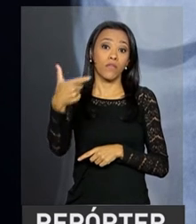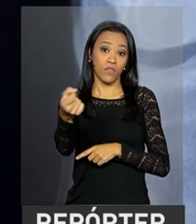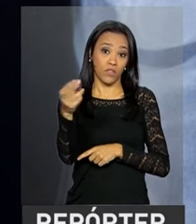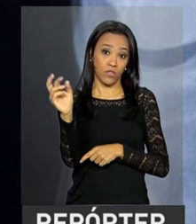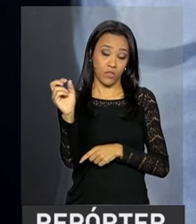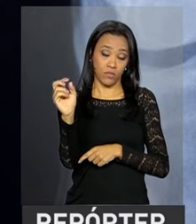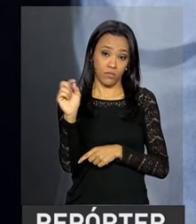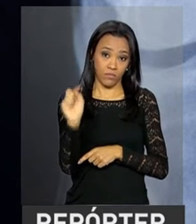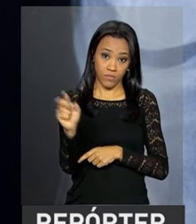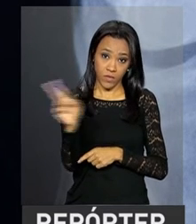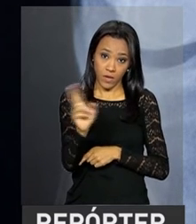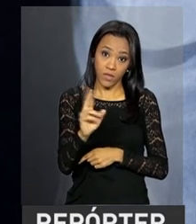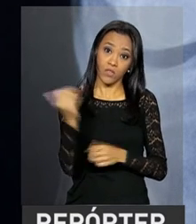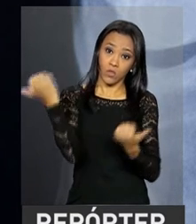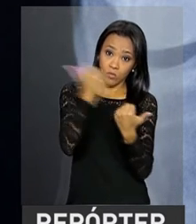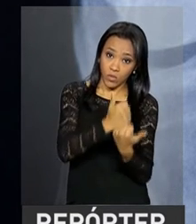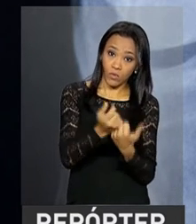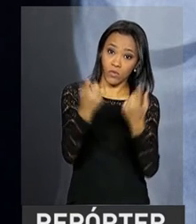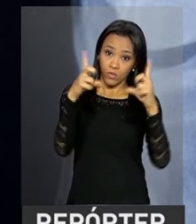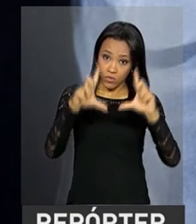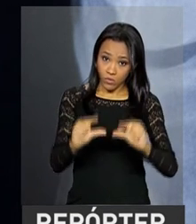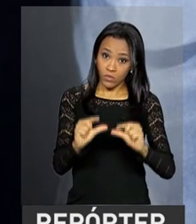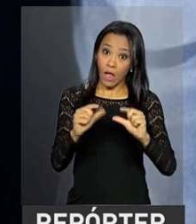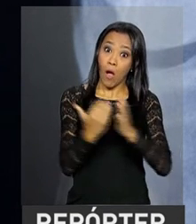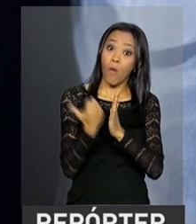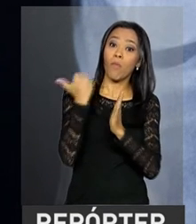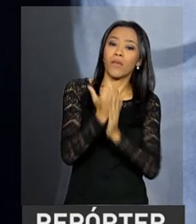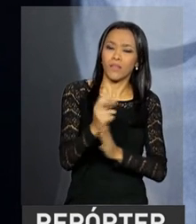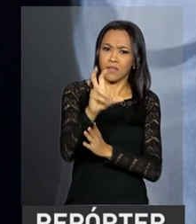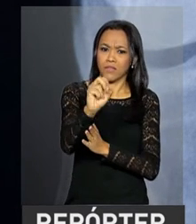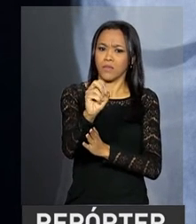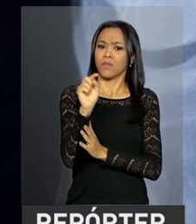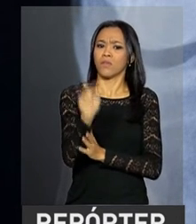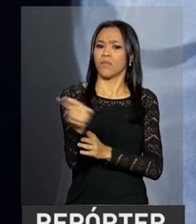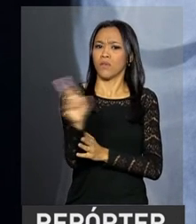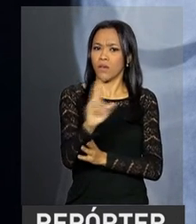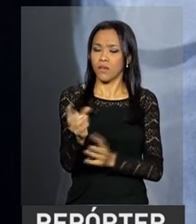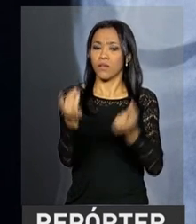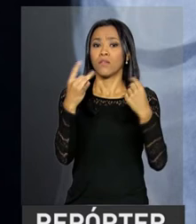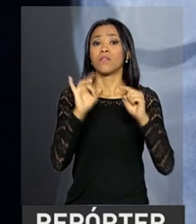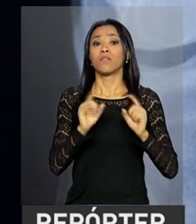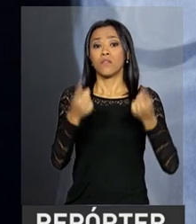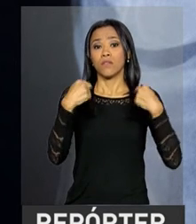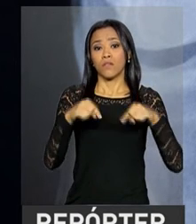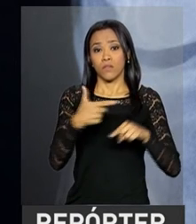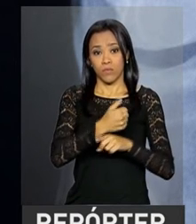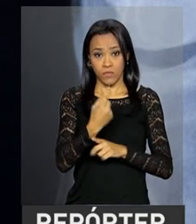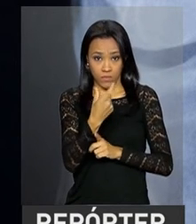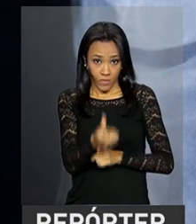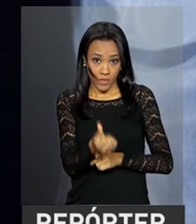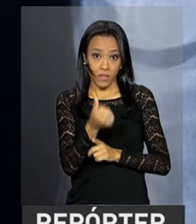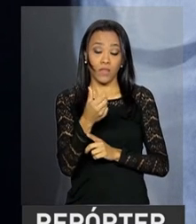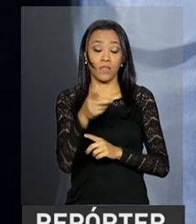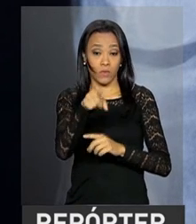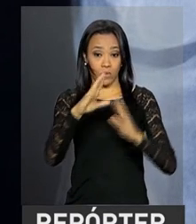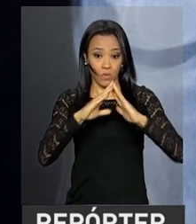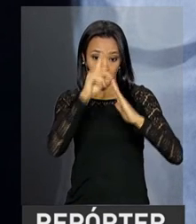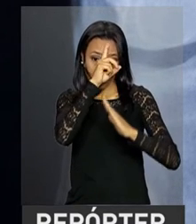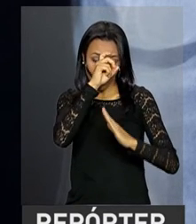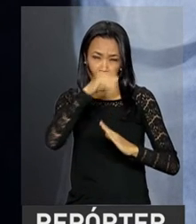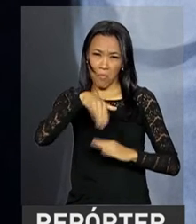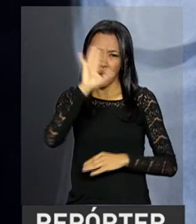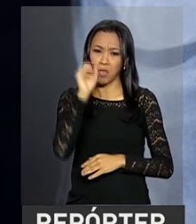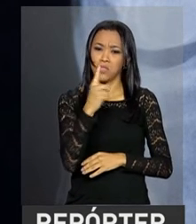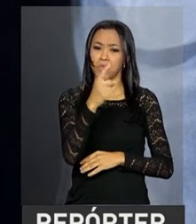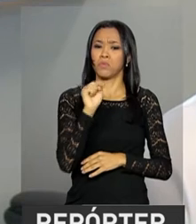com a substituição o custo vai para 50 mil reais só em 2016 o itu realizou mais de mil e 600 cirurgias